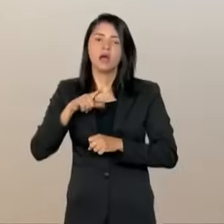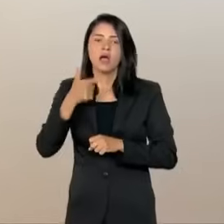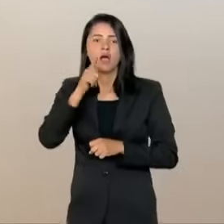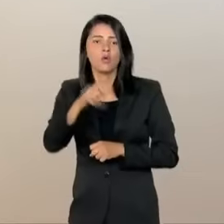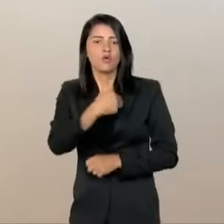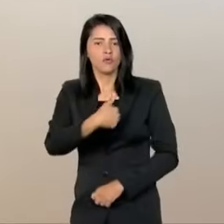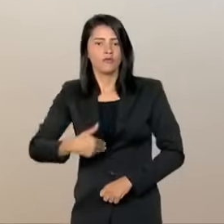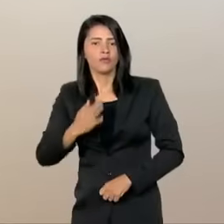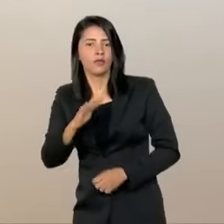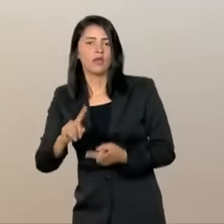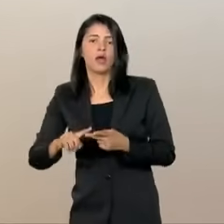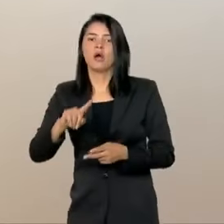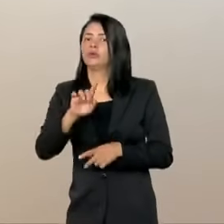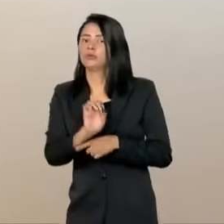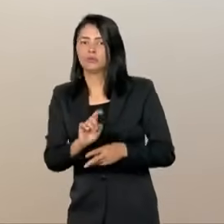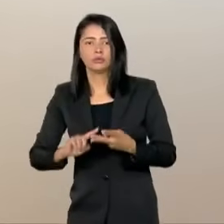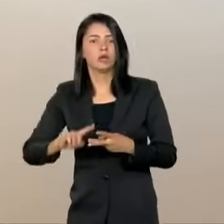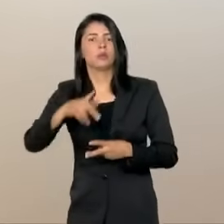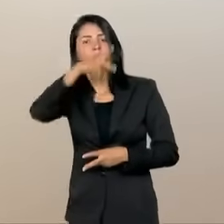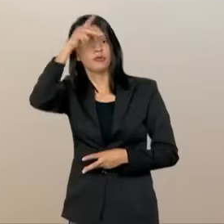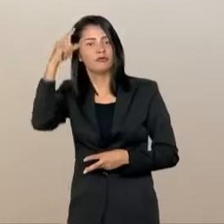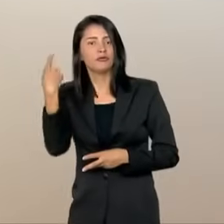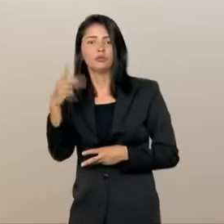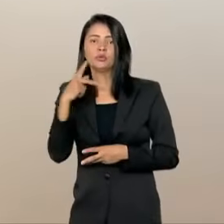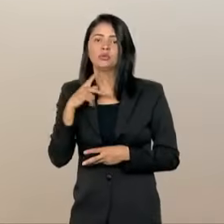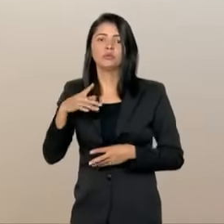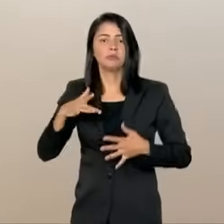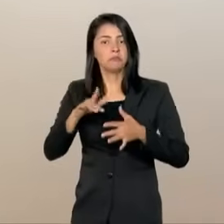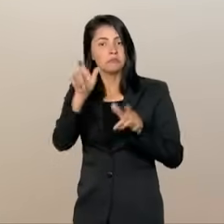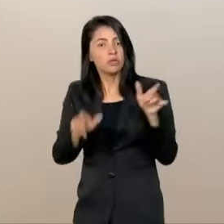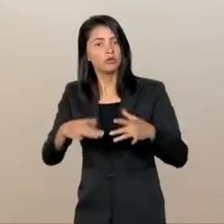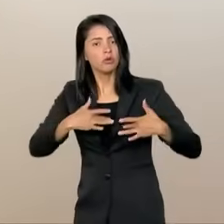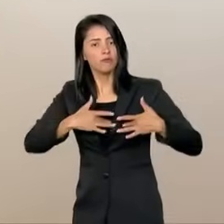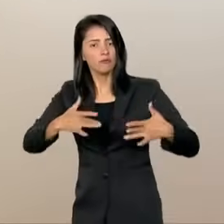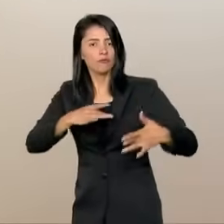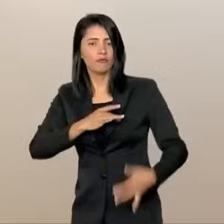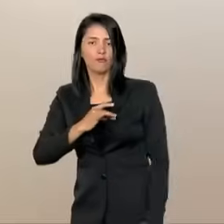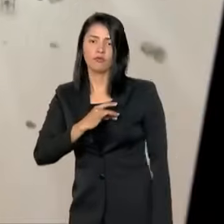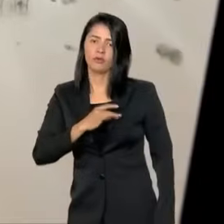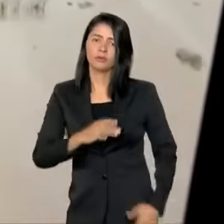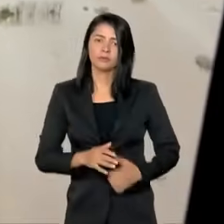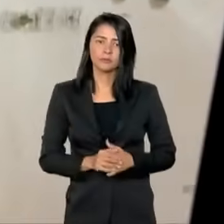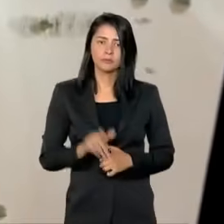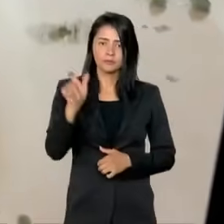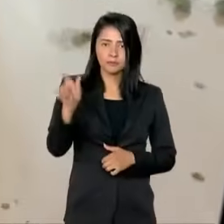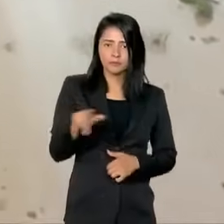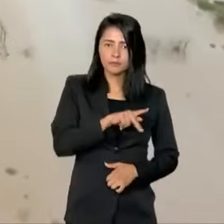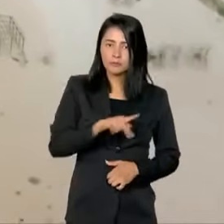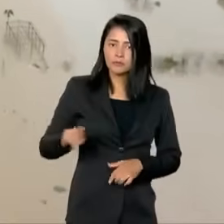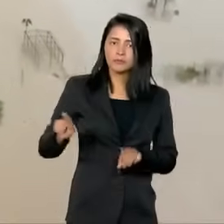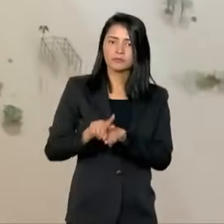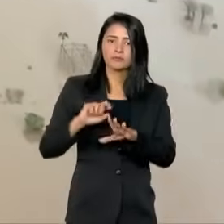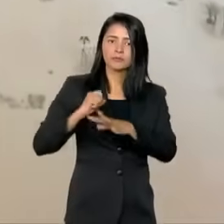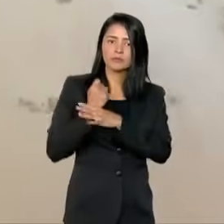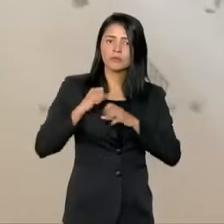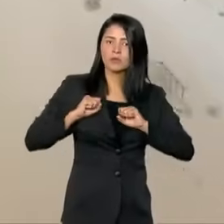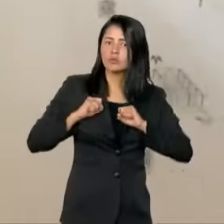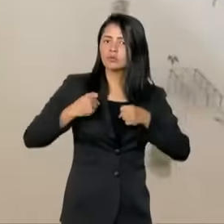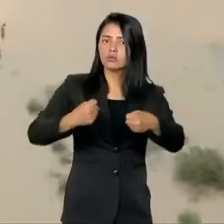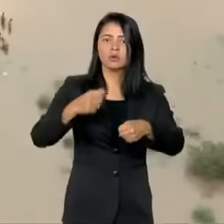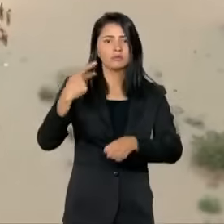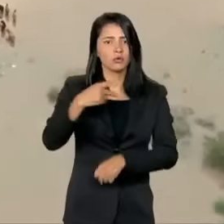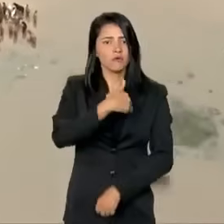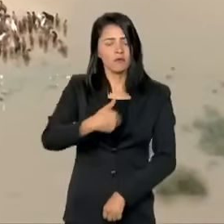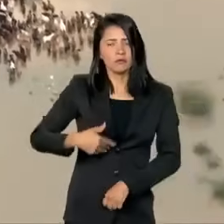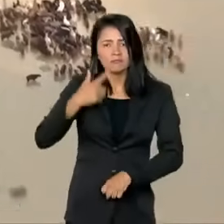governo federal, governo estadual, prefeituras e voluntários. O presidente Lula garantiu todos os esforços do governo